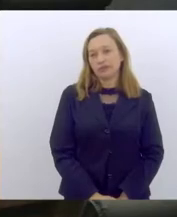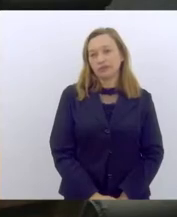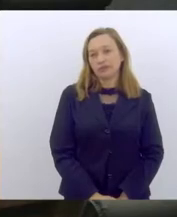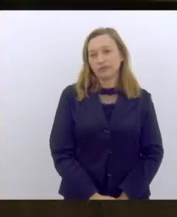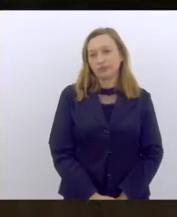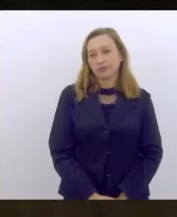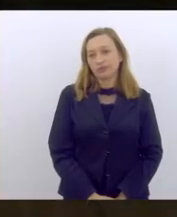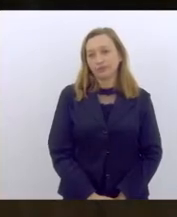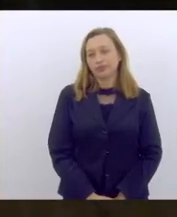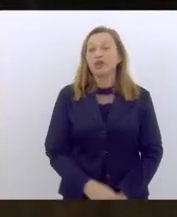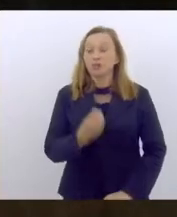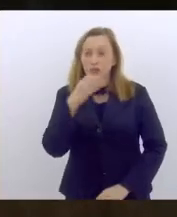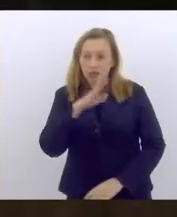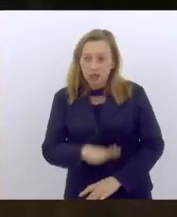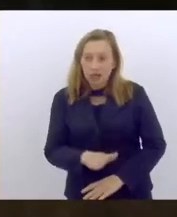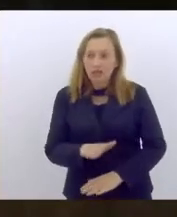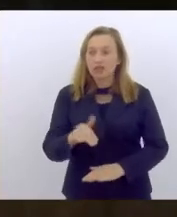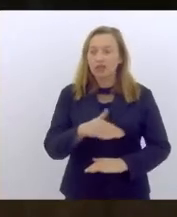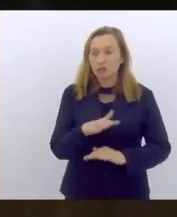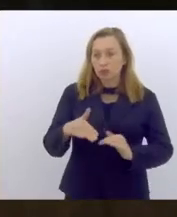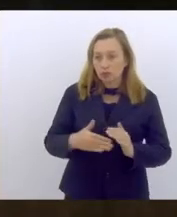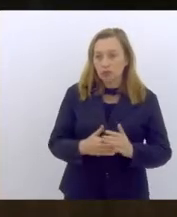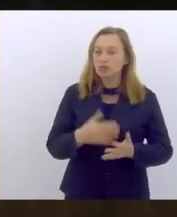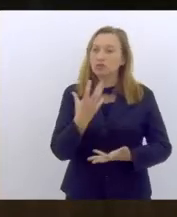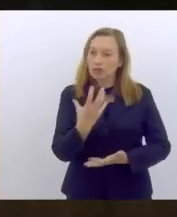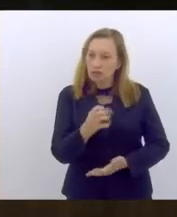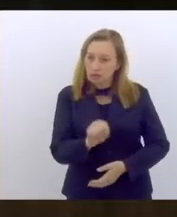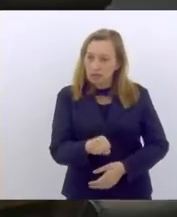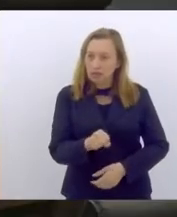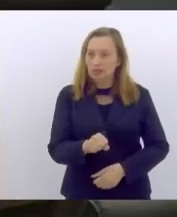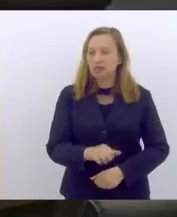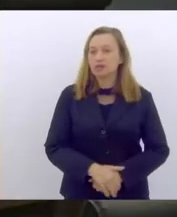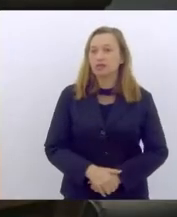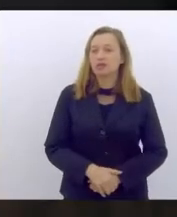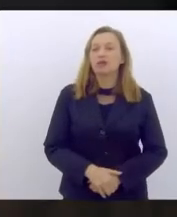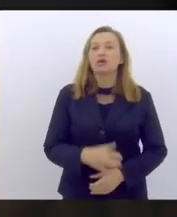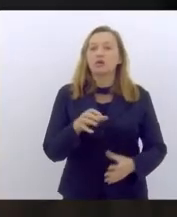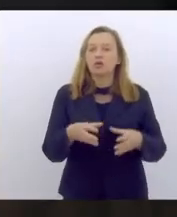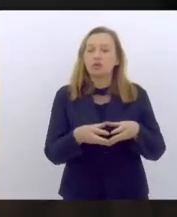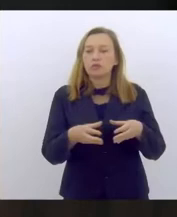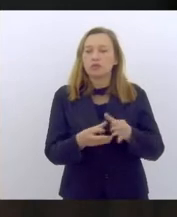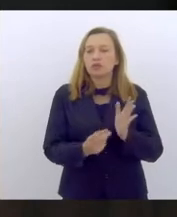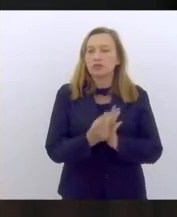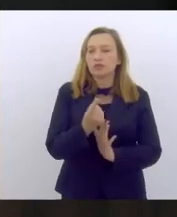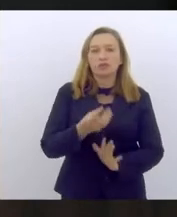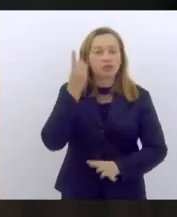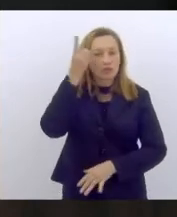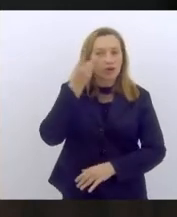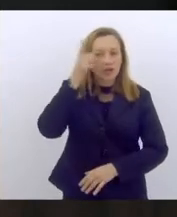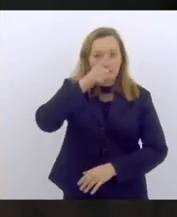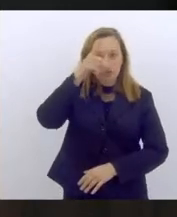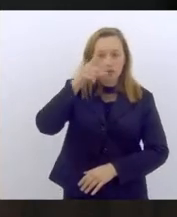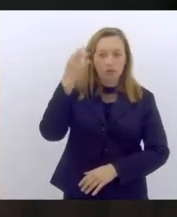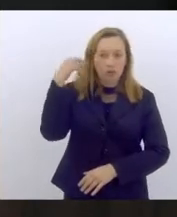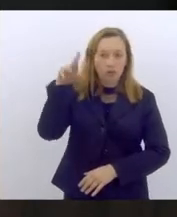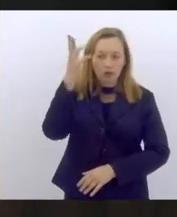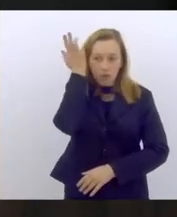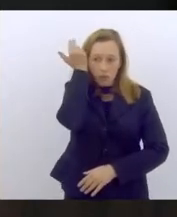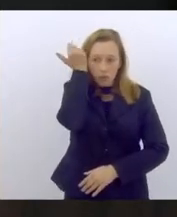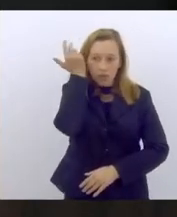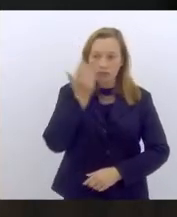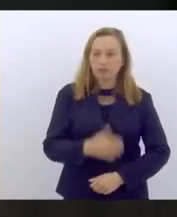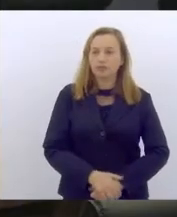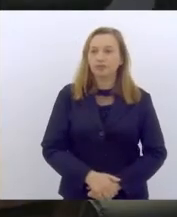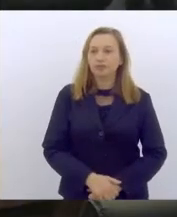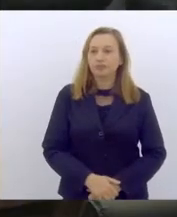Boa tarde Presidente Boa tarde senhoras e senhores parecia favorável pela comissão de orçamento Deputado Eliomar Coelho